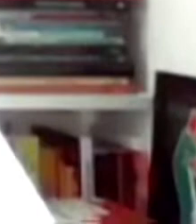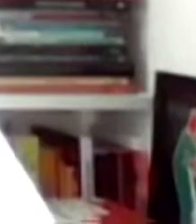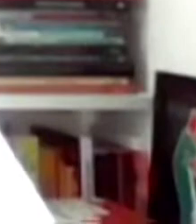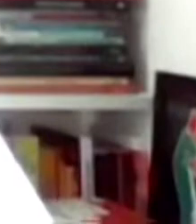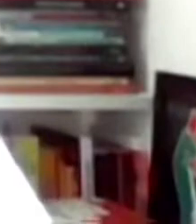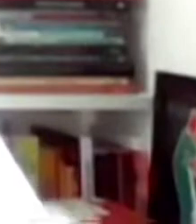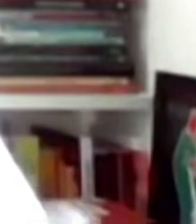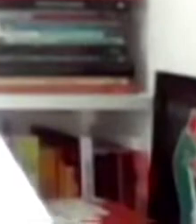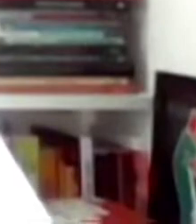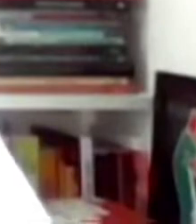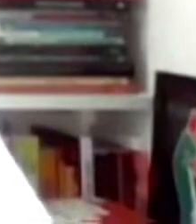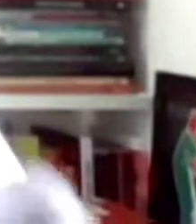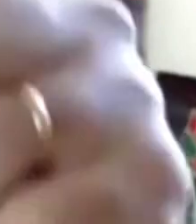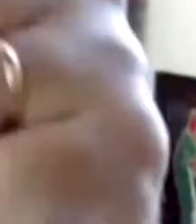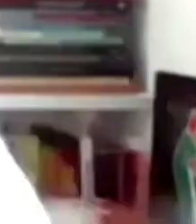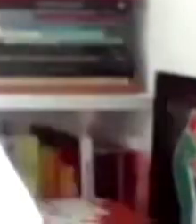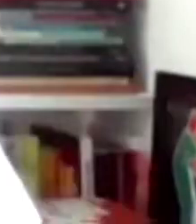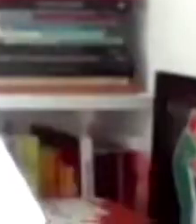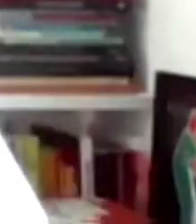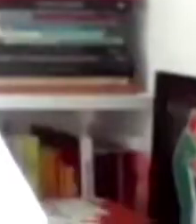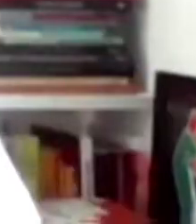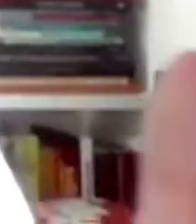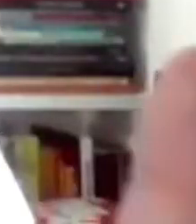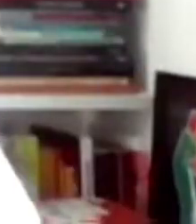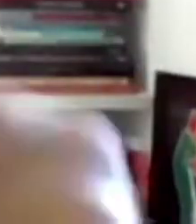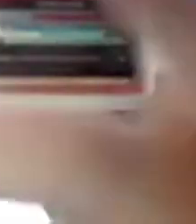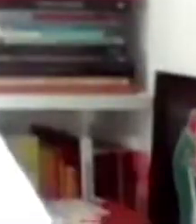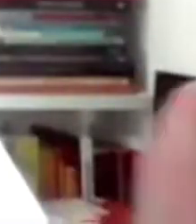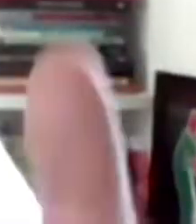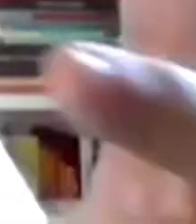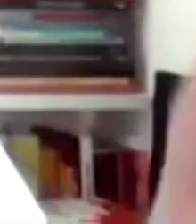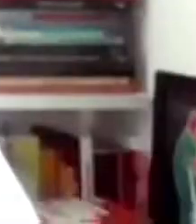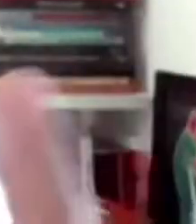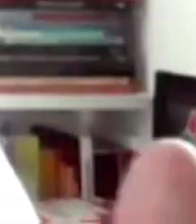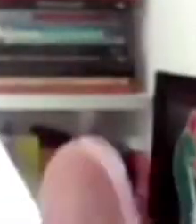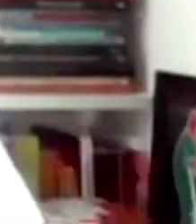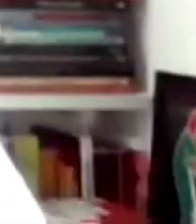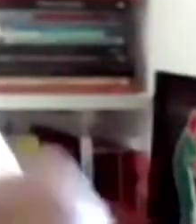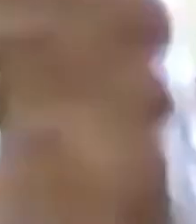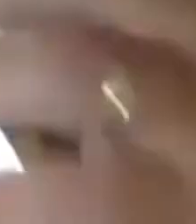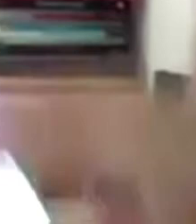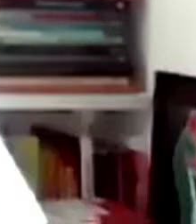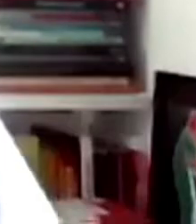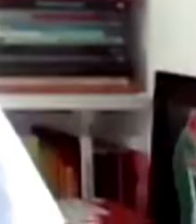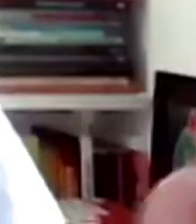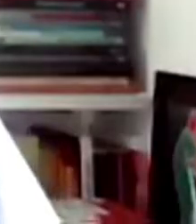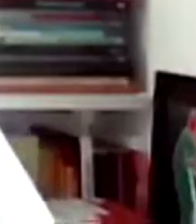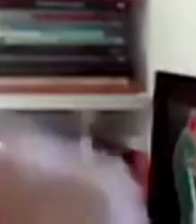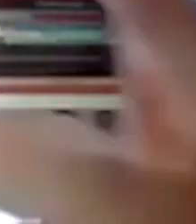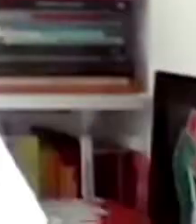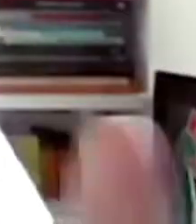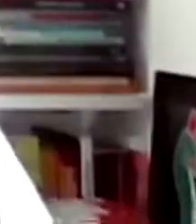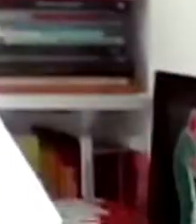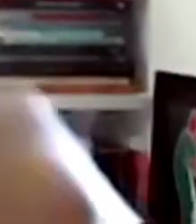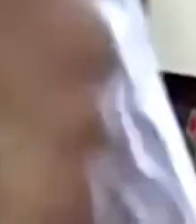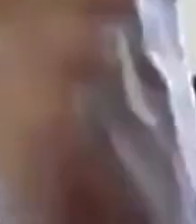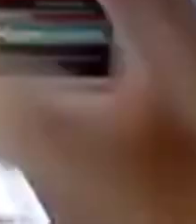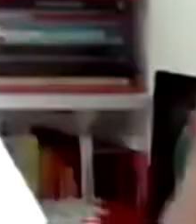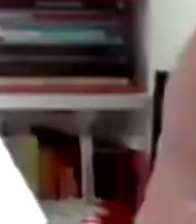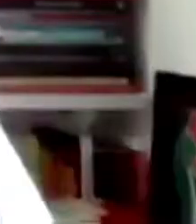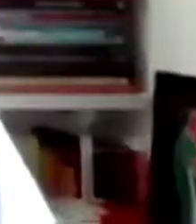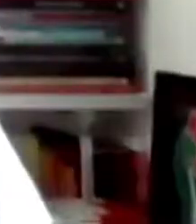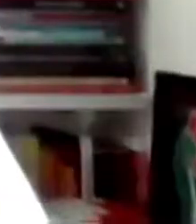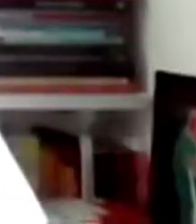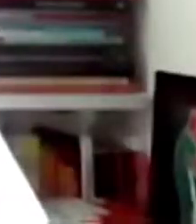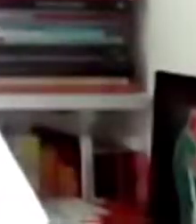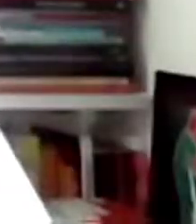a lógica das creches na sociedade, que atende a população de baixa renda, que está nos bairros periféricos